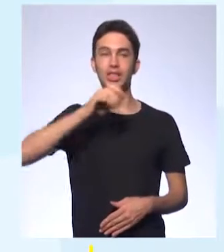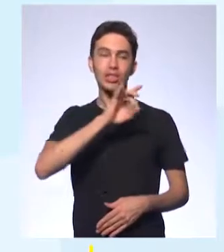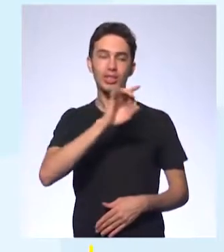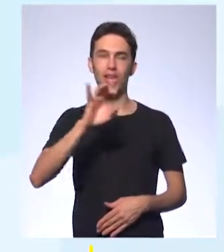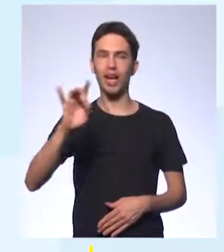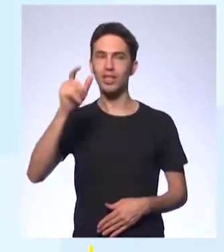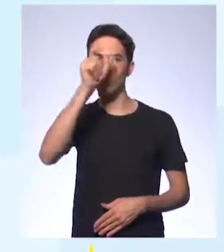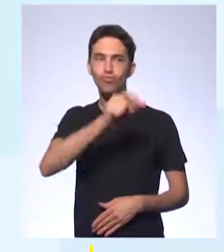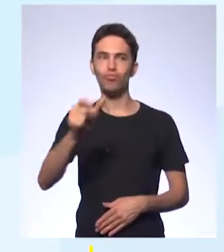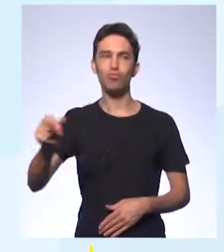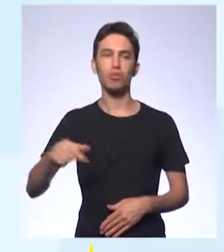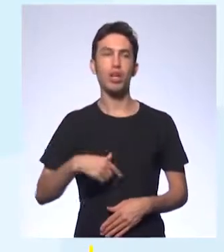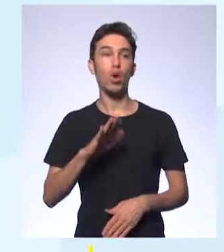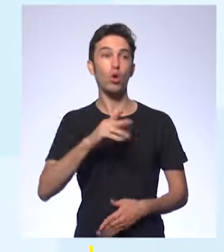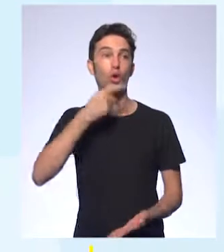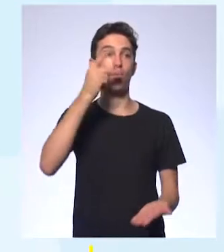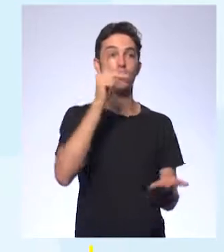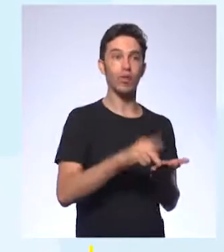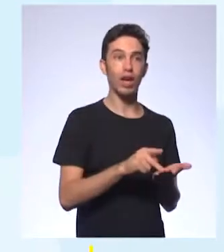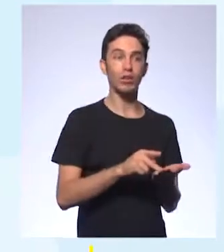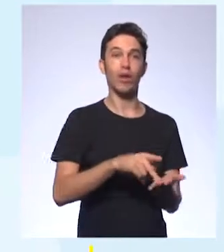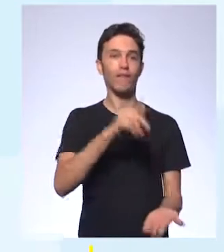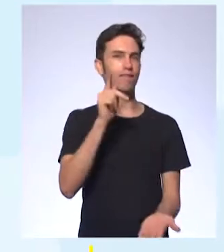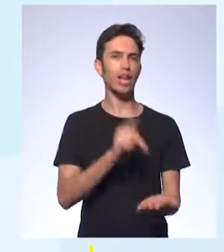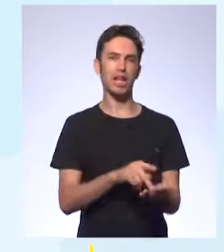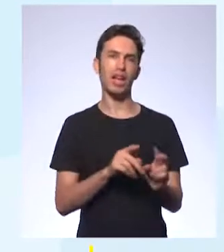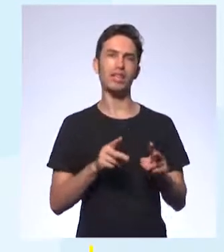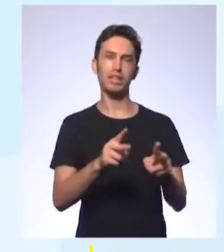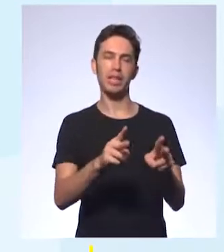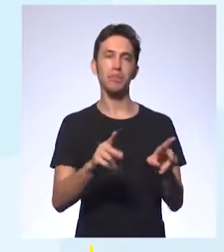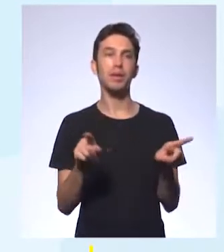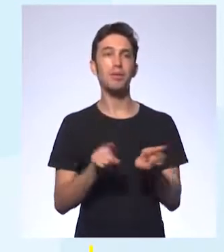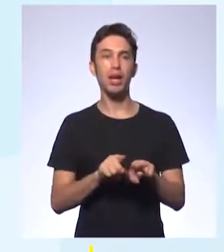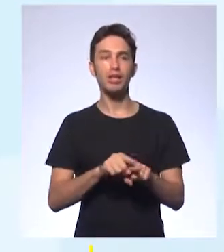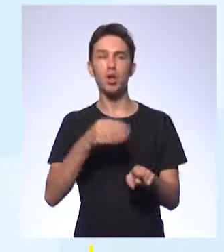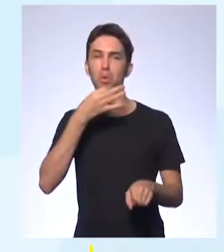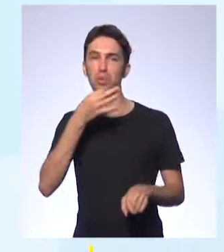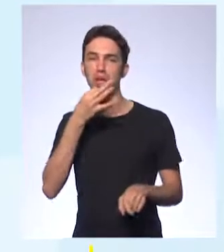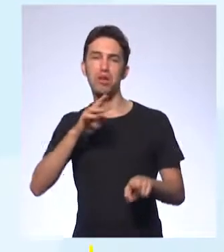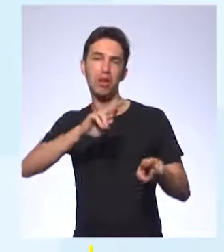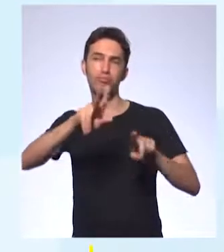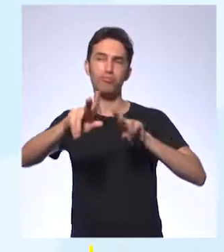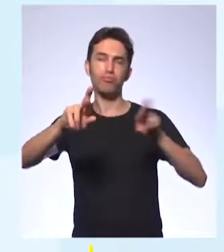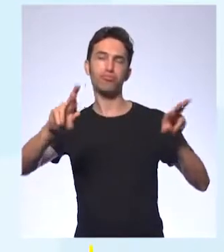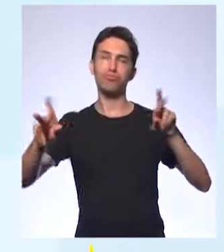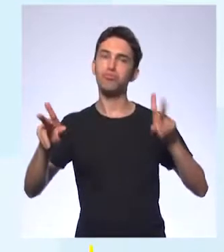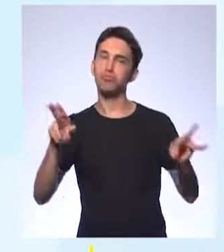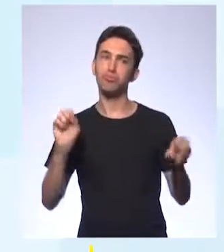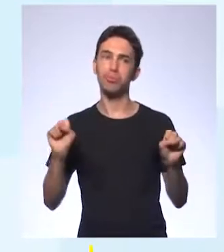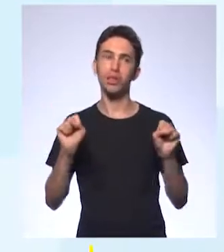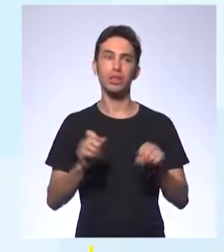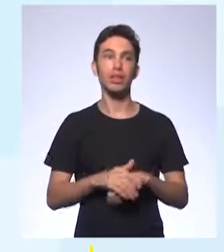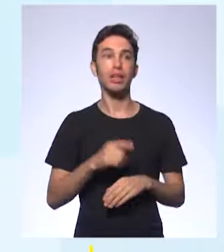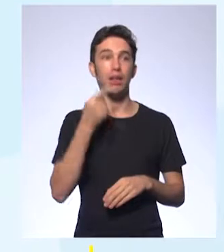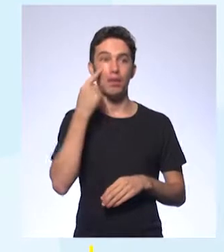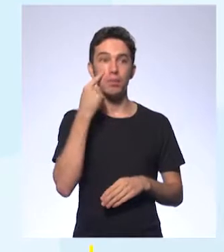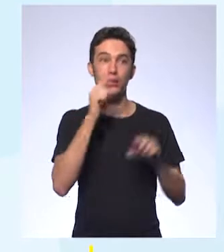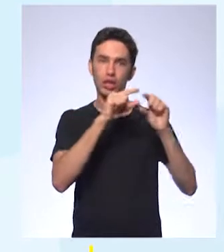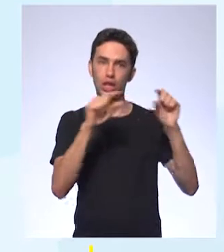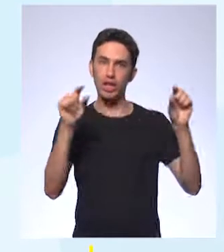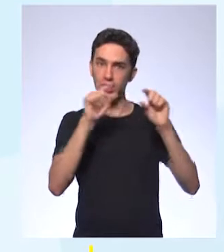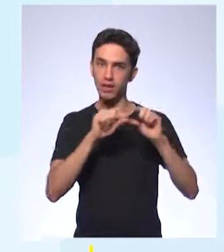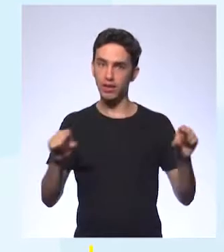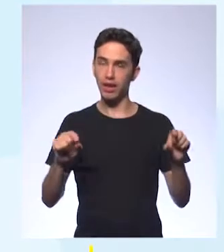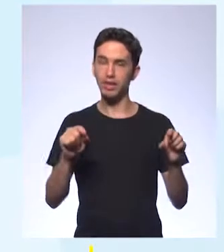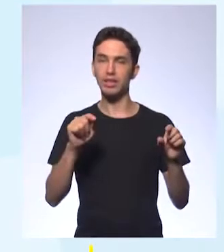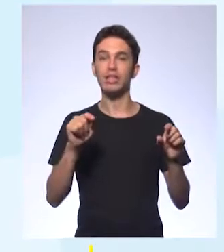verdadeiros, já as opiniões variam de pessoa para pessoa. Depois de ler as frases acima, diga se essas abaixo contêm fato ou opinião. Então, aqui,